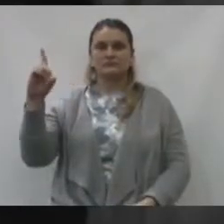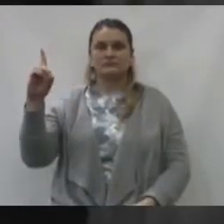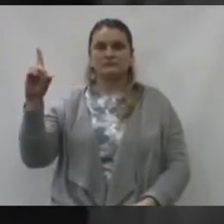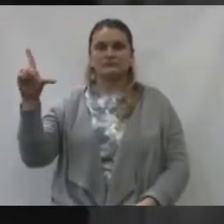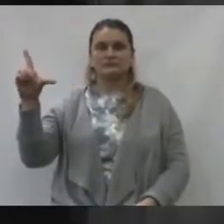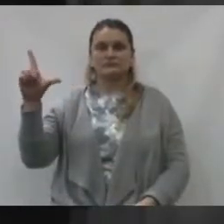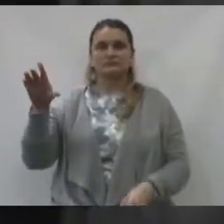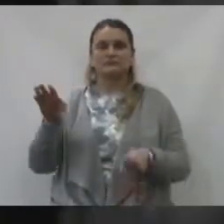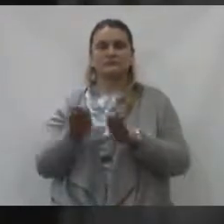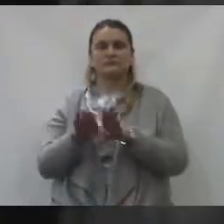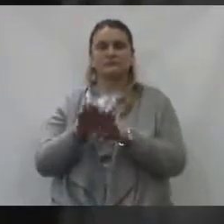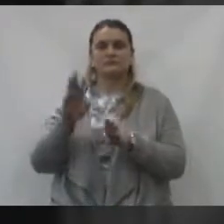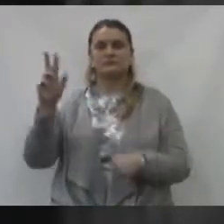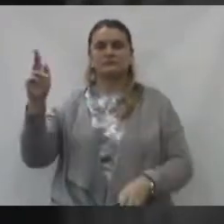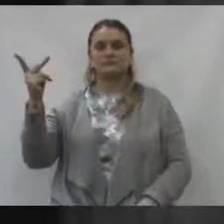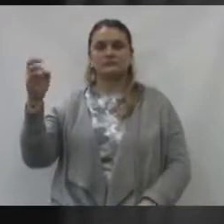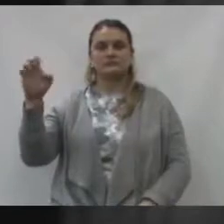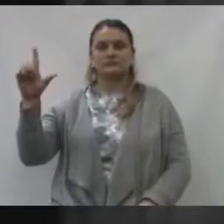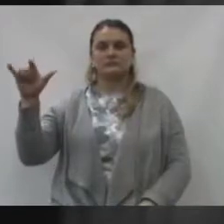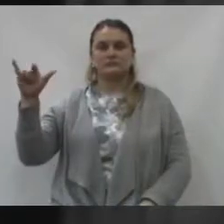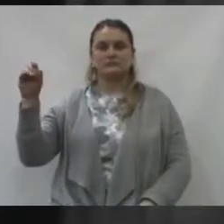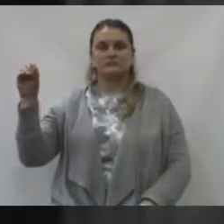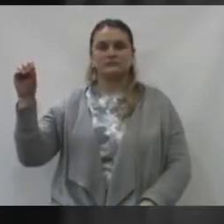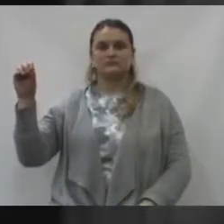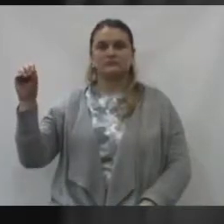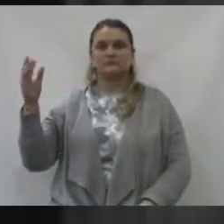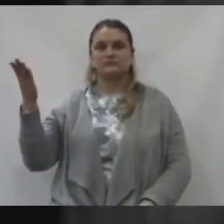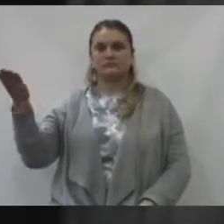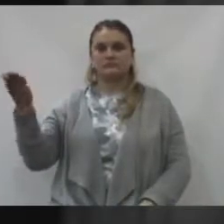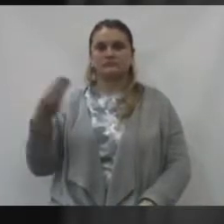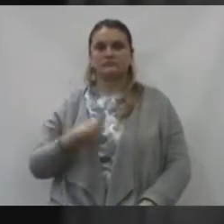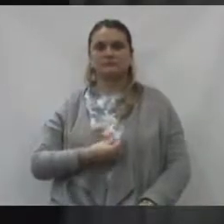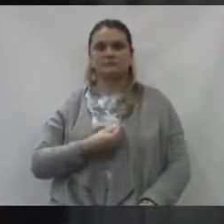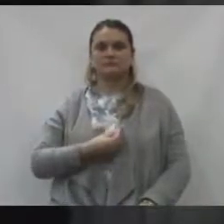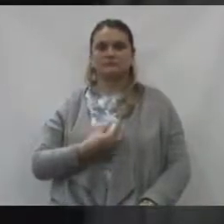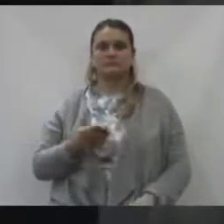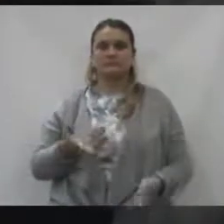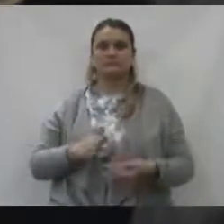do CDL. Obrigado também, Hélio Weber, por fazer presente essa noite. Boa noite.